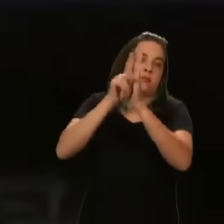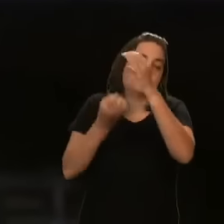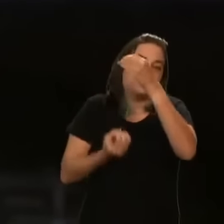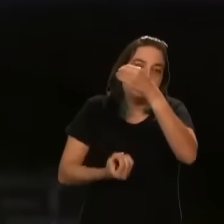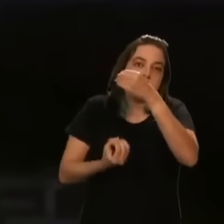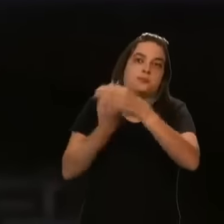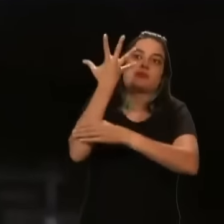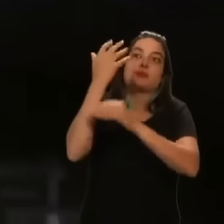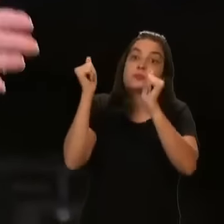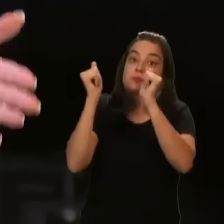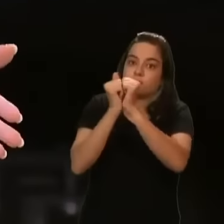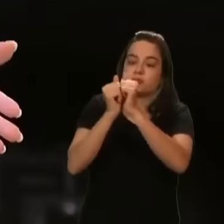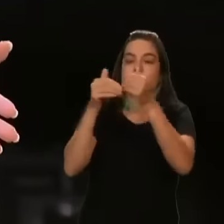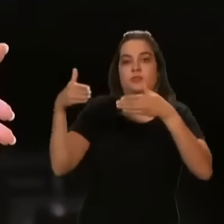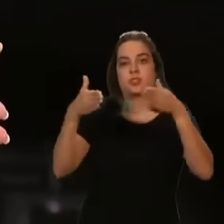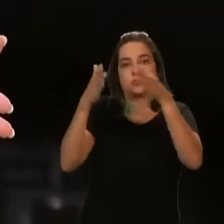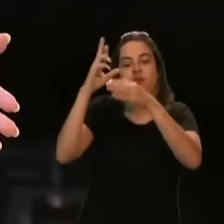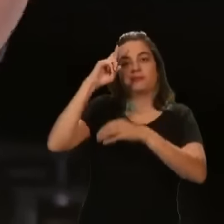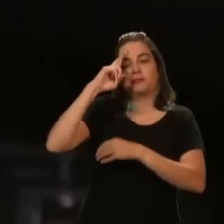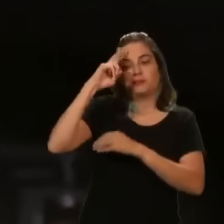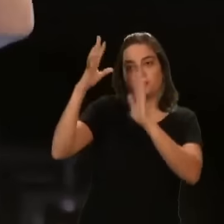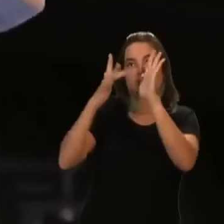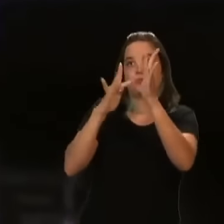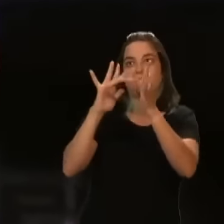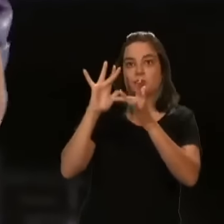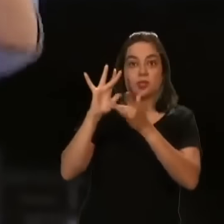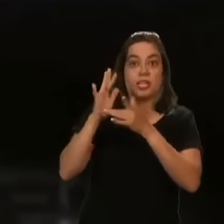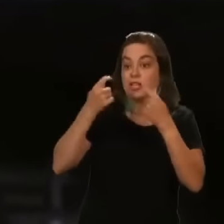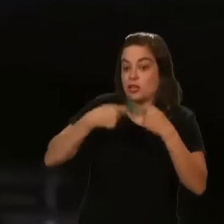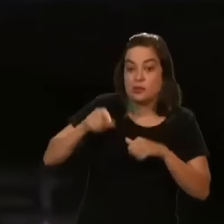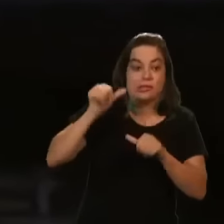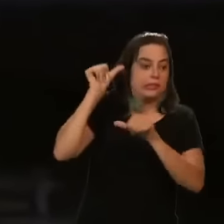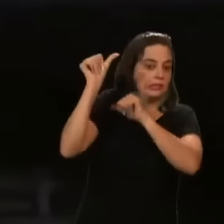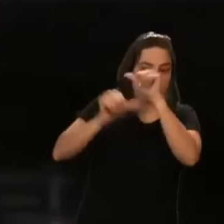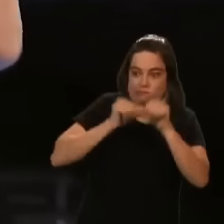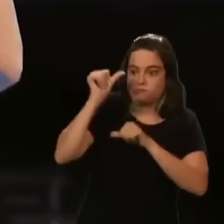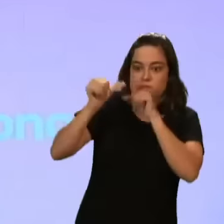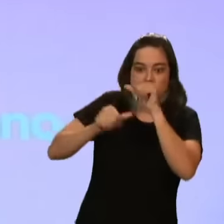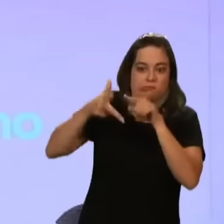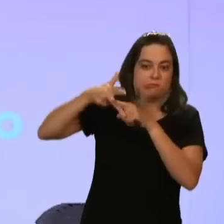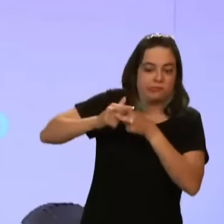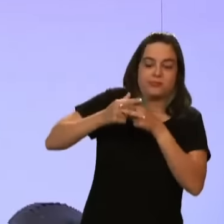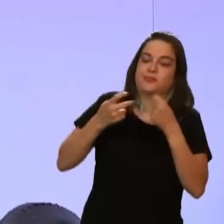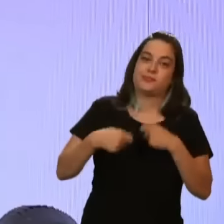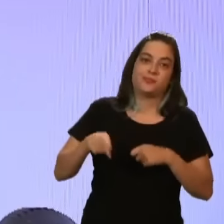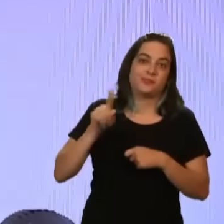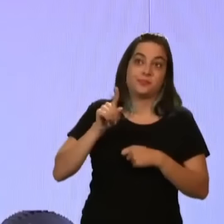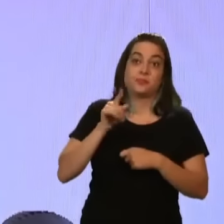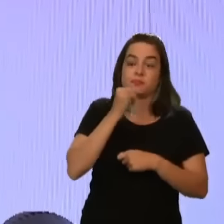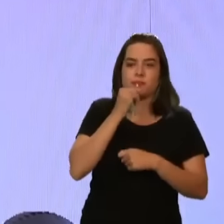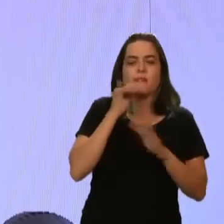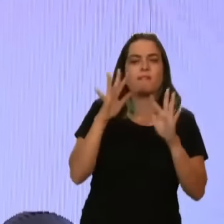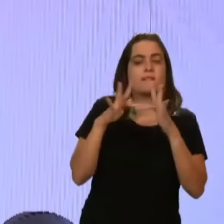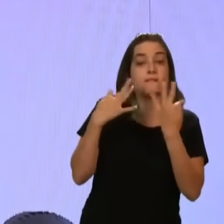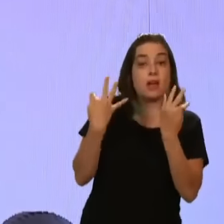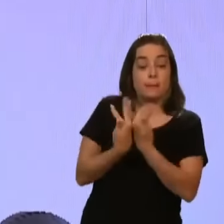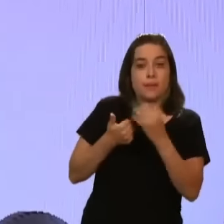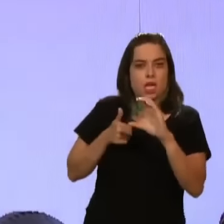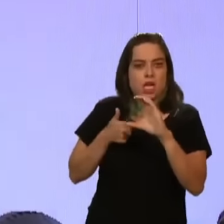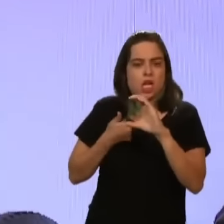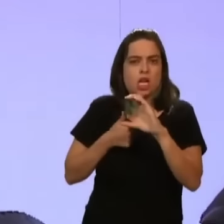formados nos caminhos do Senhor. Não teve que quebrar para fazer um outro caminho, né? Eu falo que a família crente,